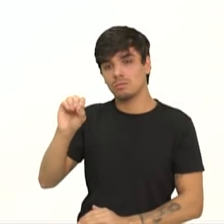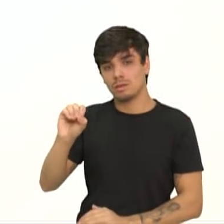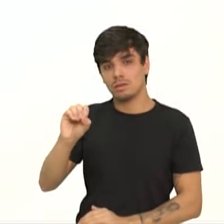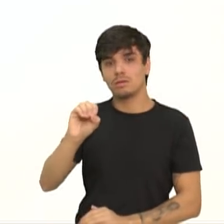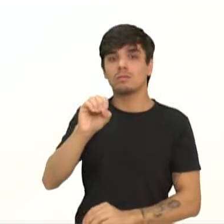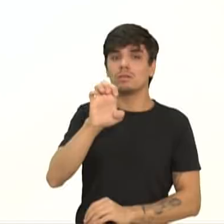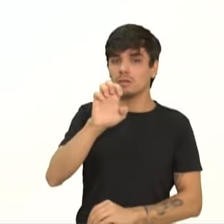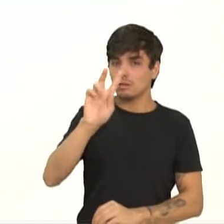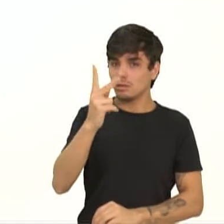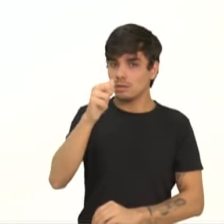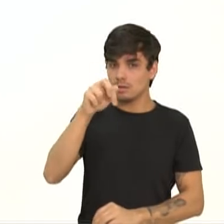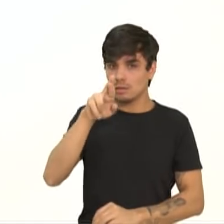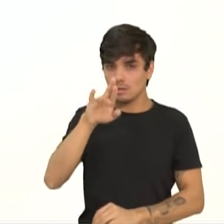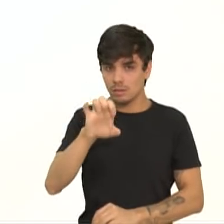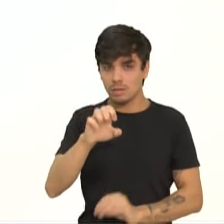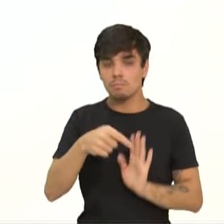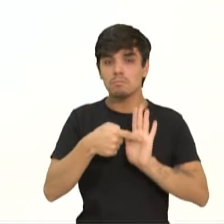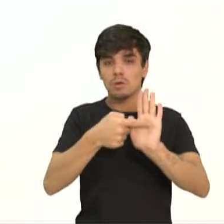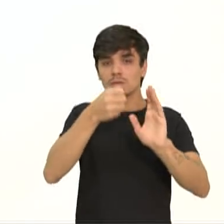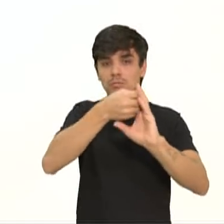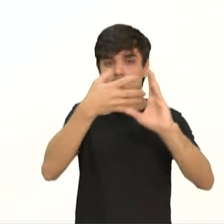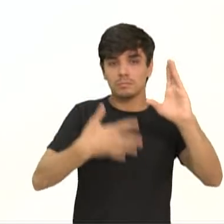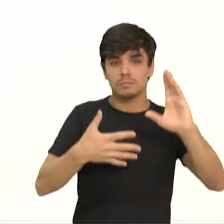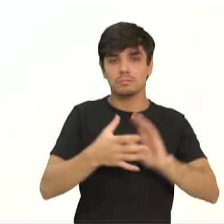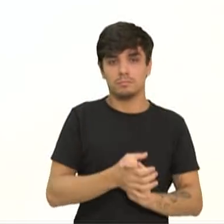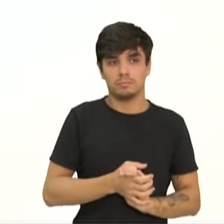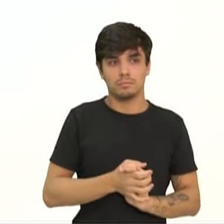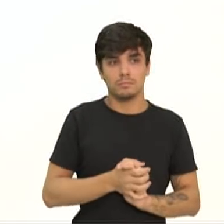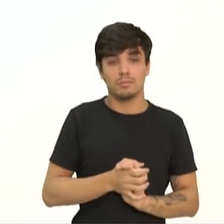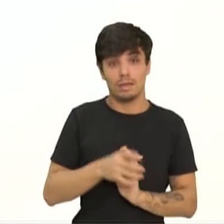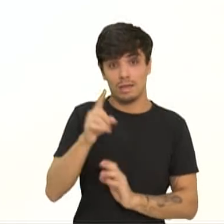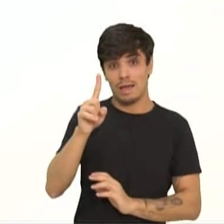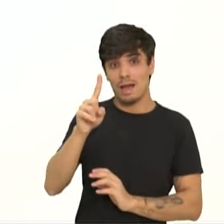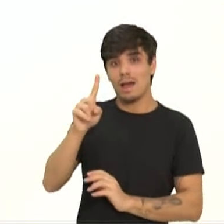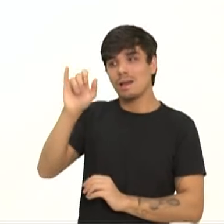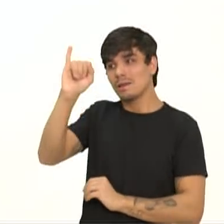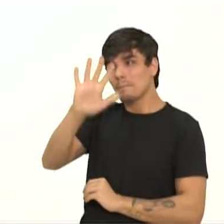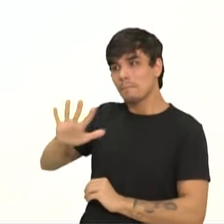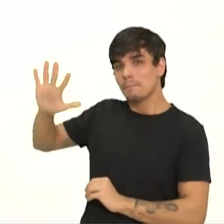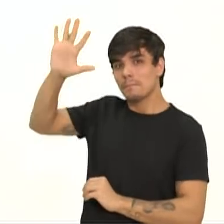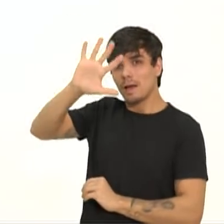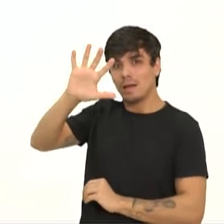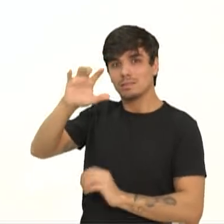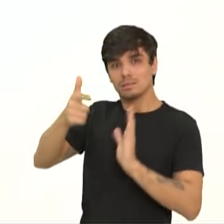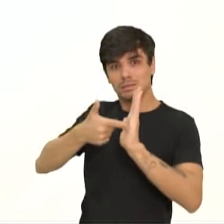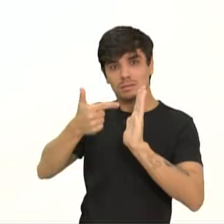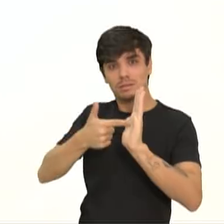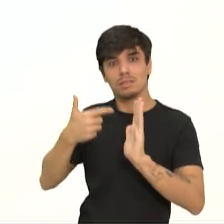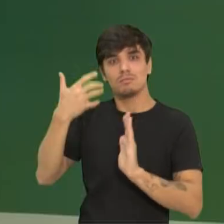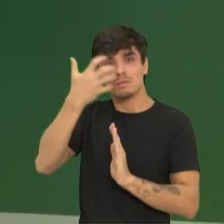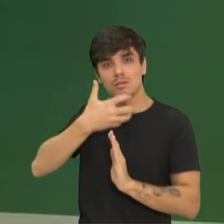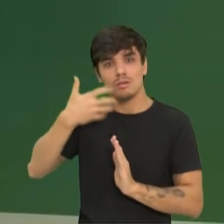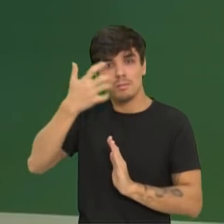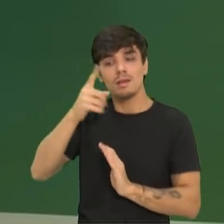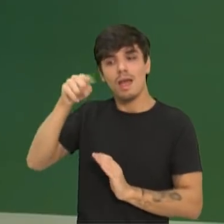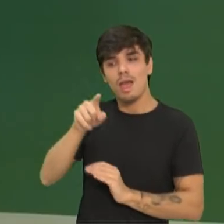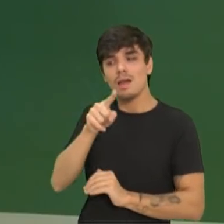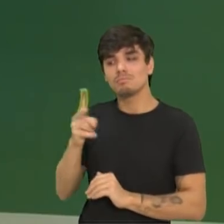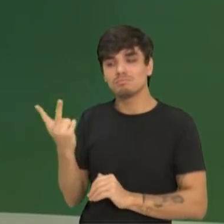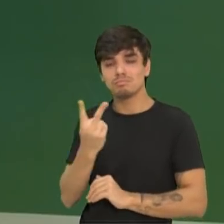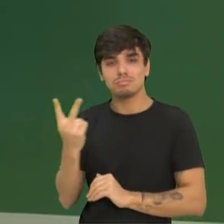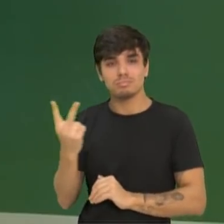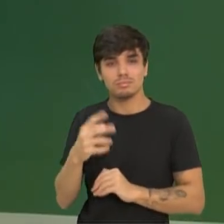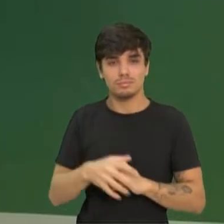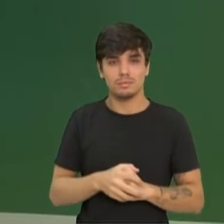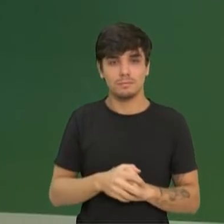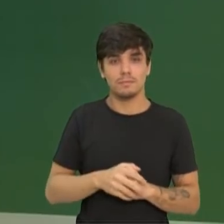personagens que nós vemos na capa do romance são esses. São os primos do Kiko e